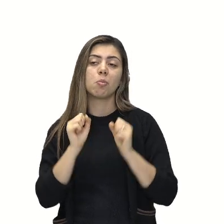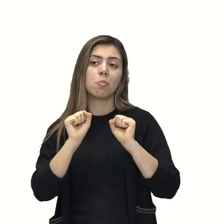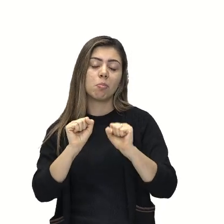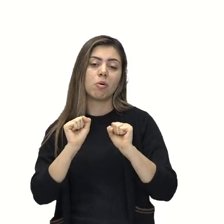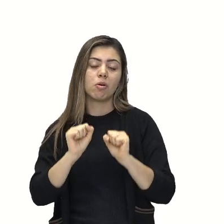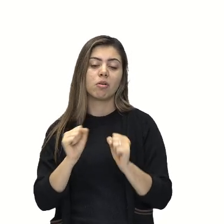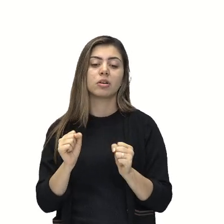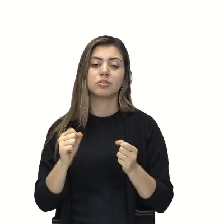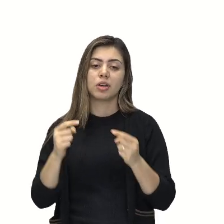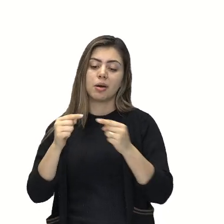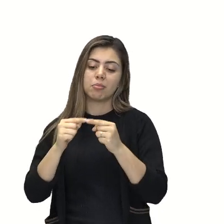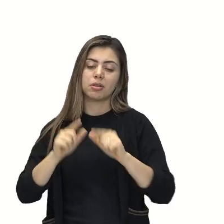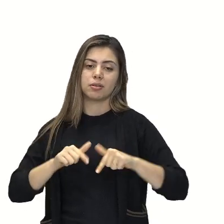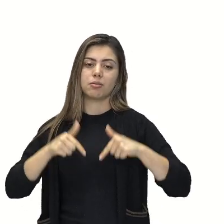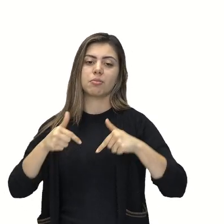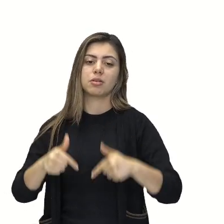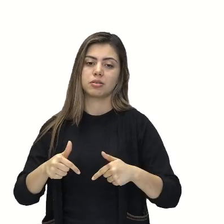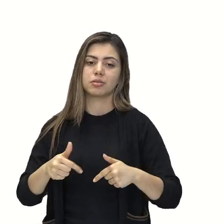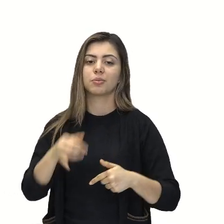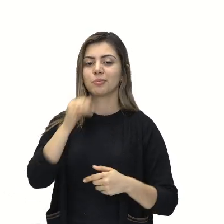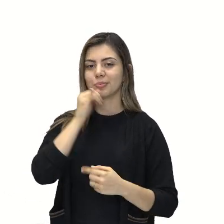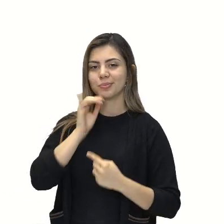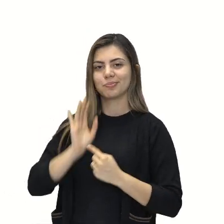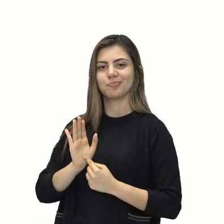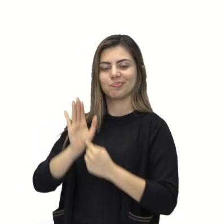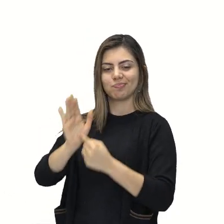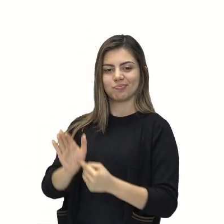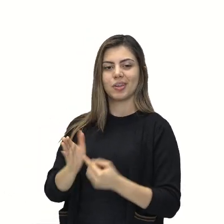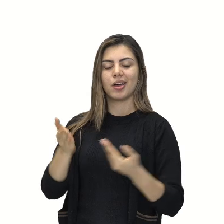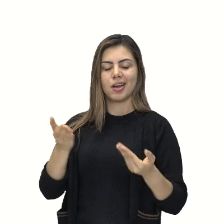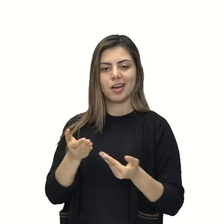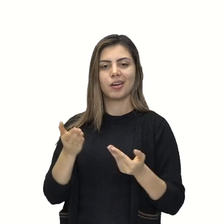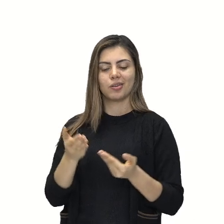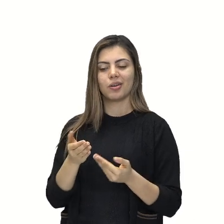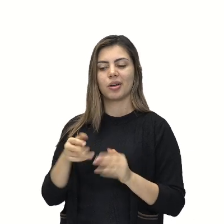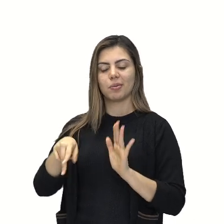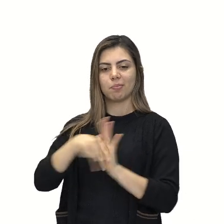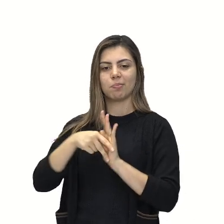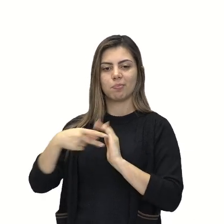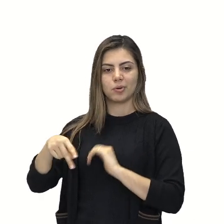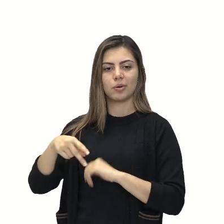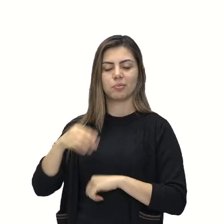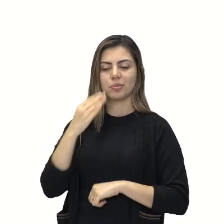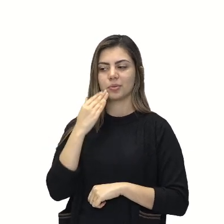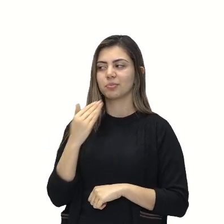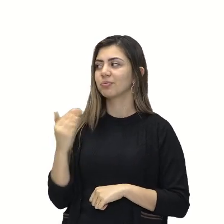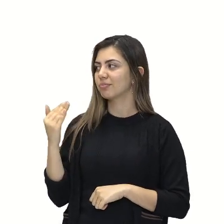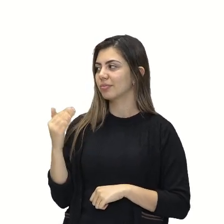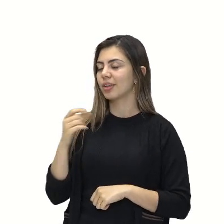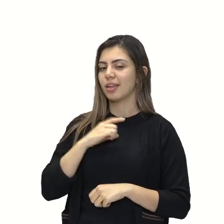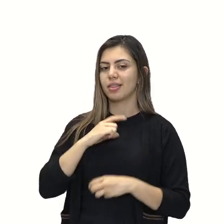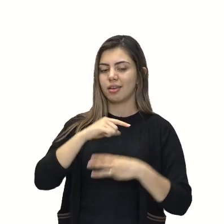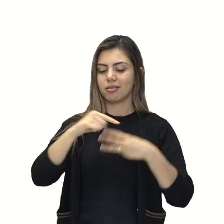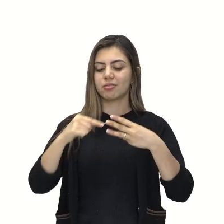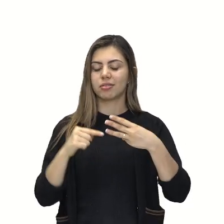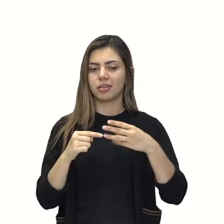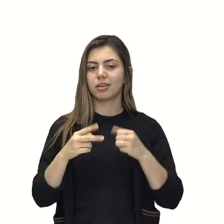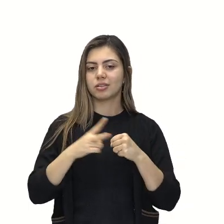uma ação, como é o exemplo que nós estamos vendo aí nesses 3